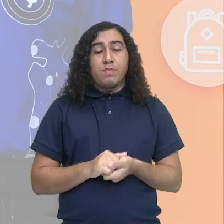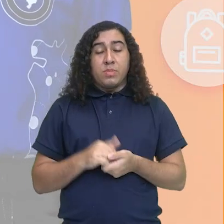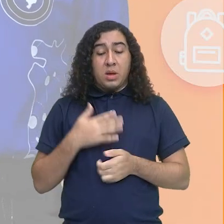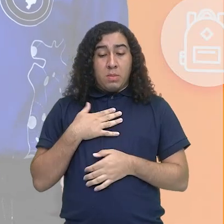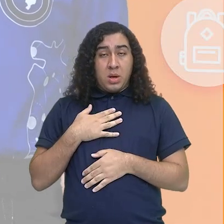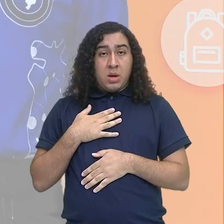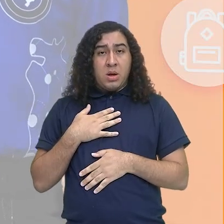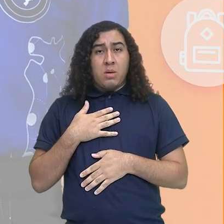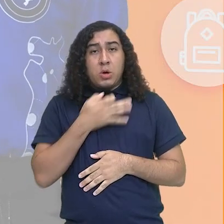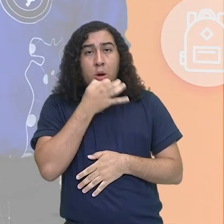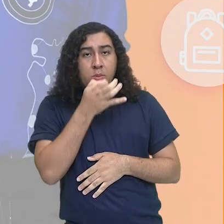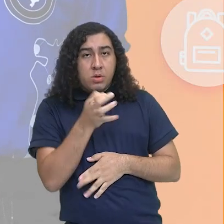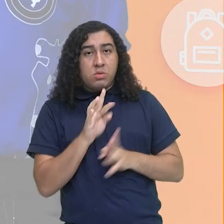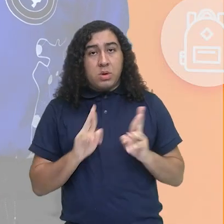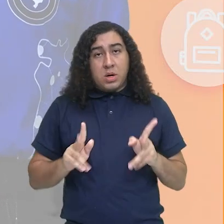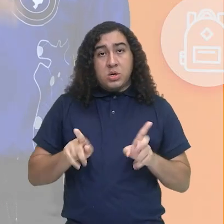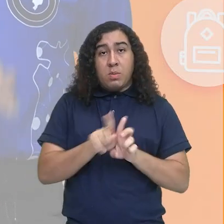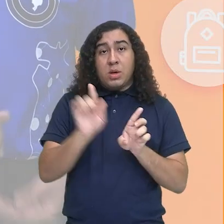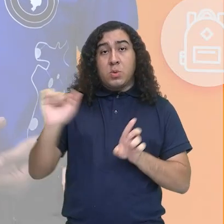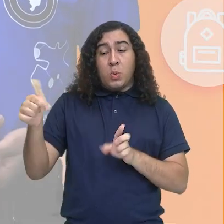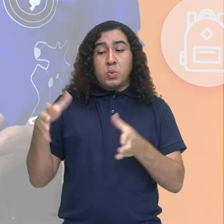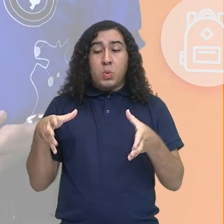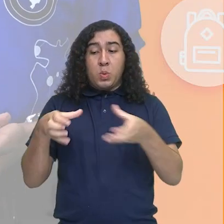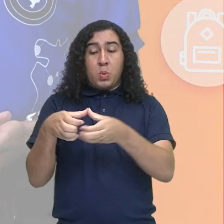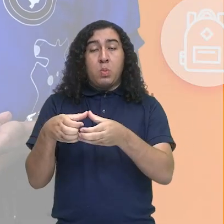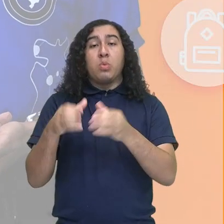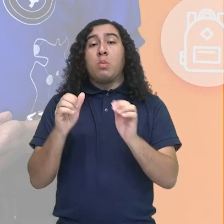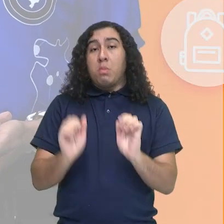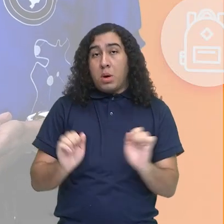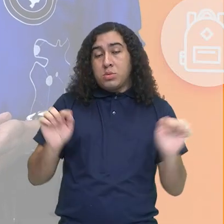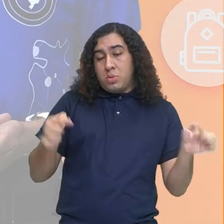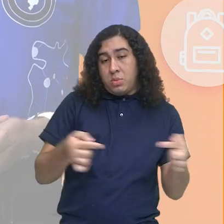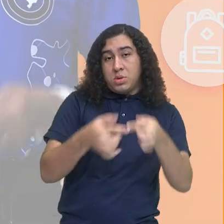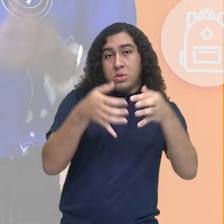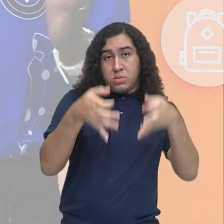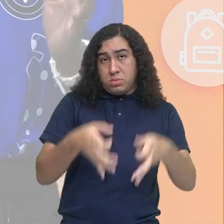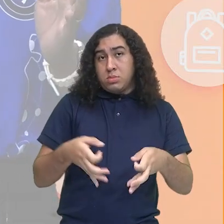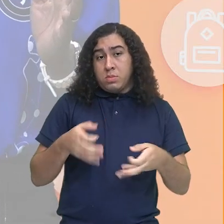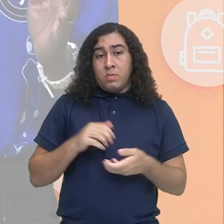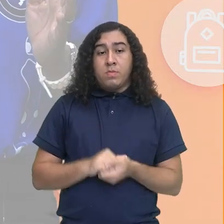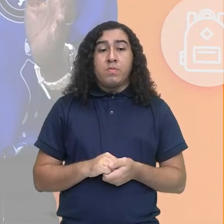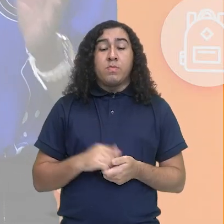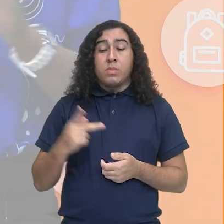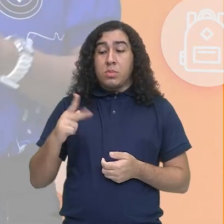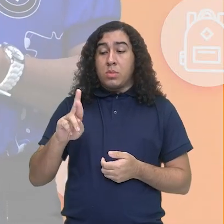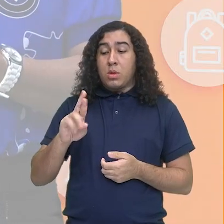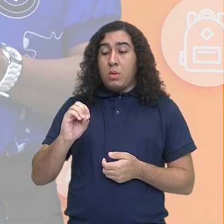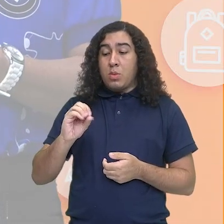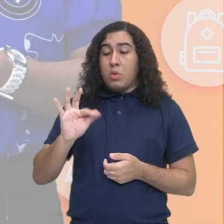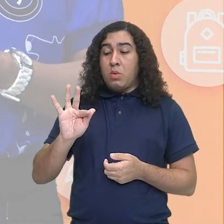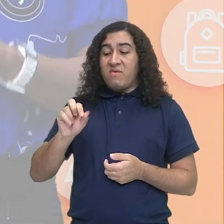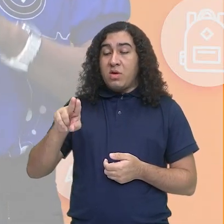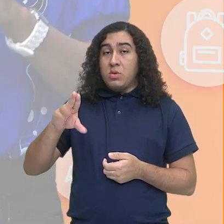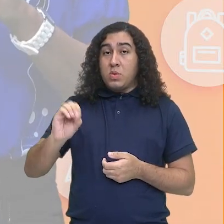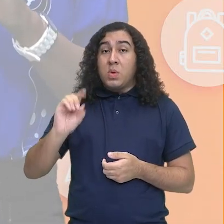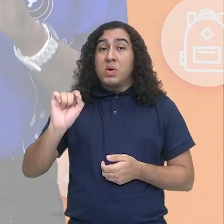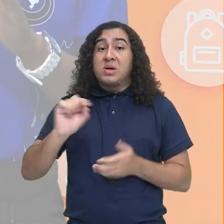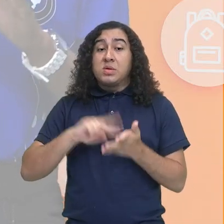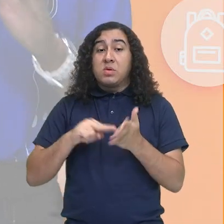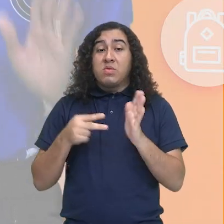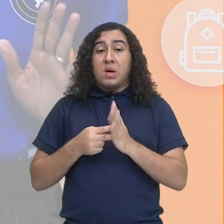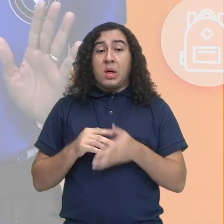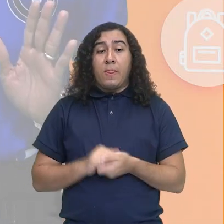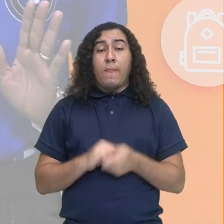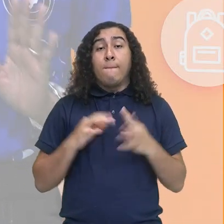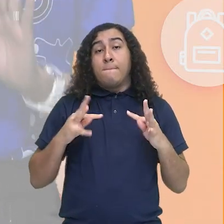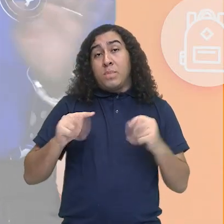mim, talvez não tenha, mas para aquele grupo específico, pode ser que tenha. E o profano, por outro lado, é tudo